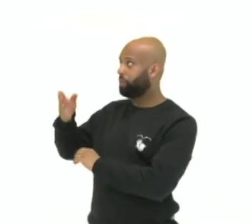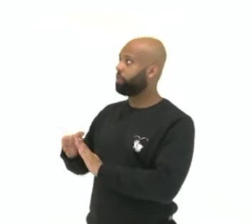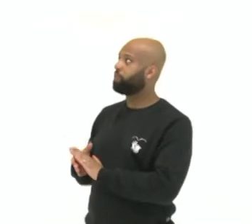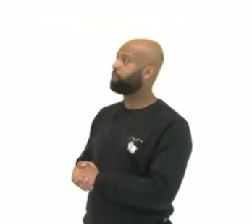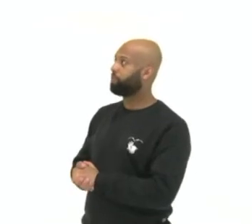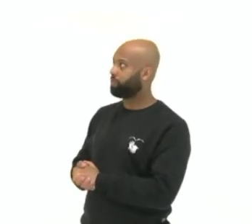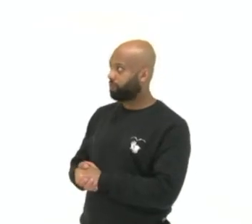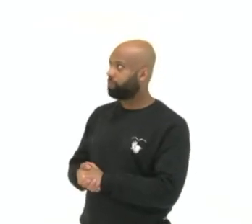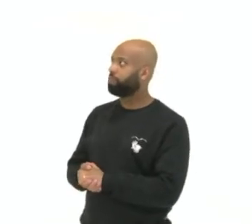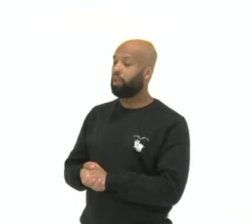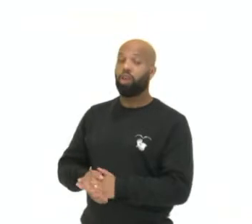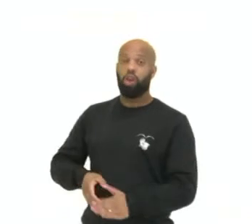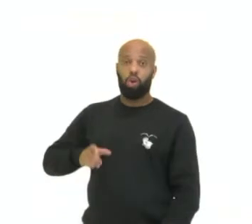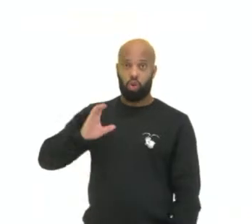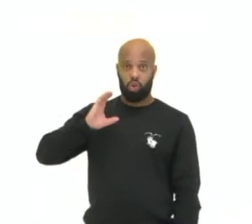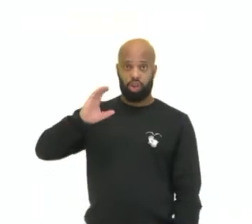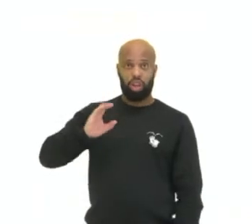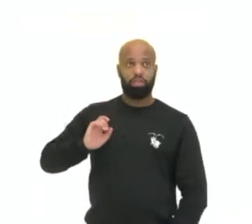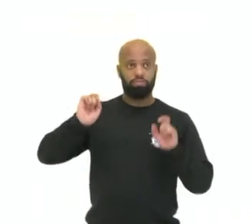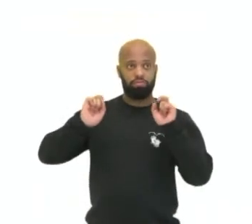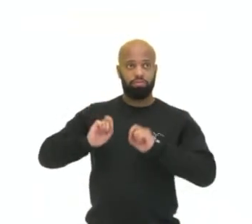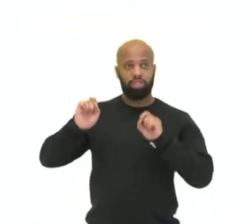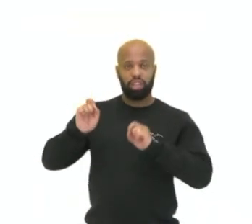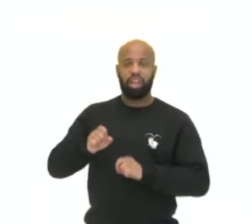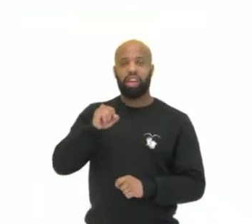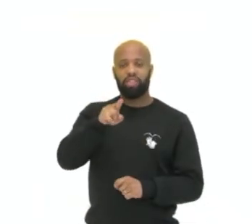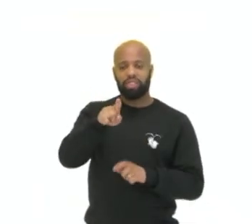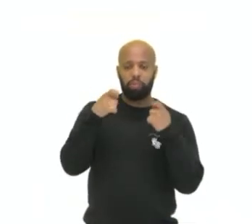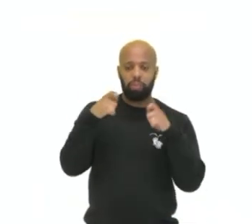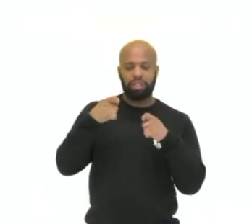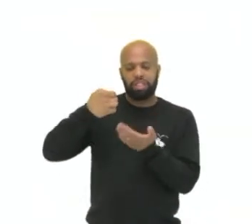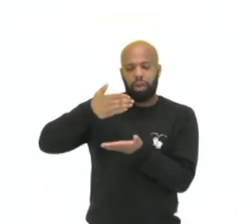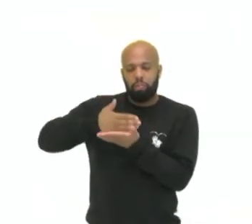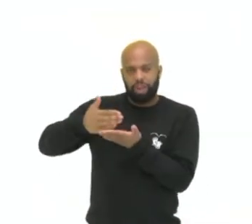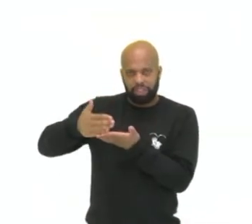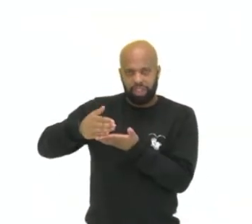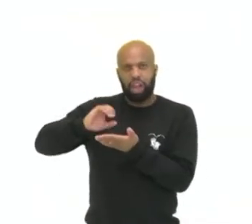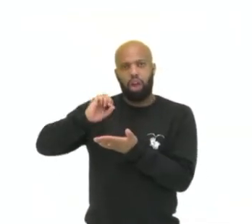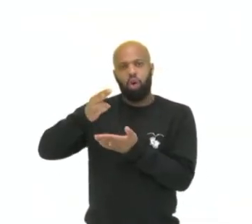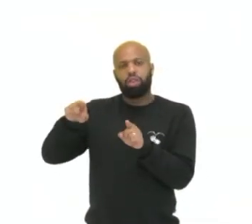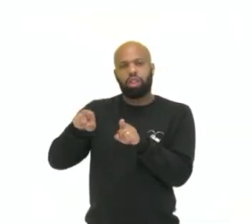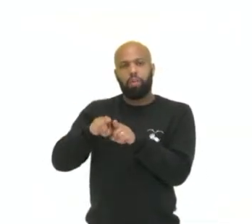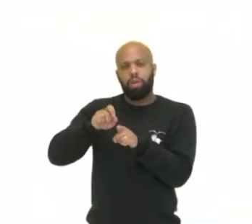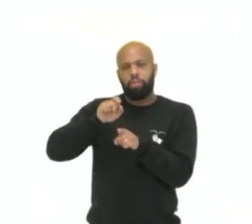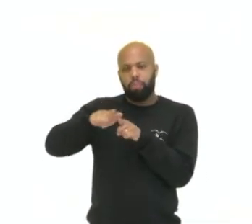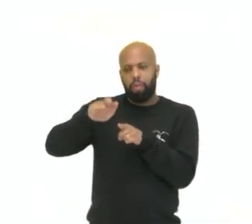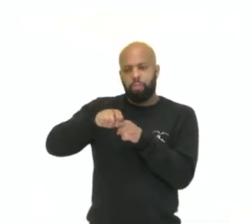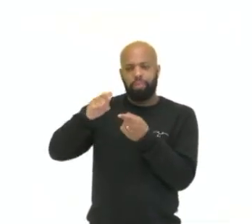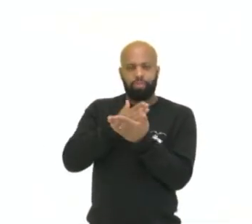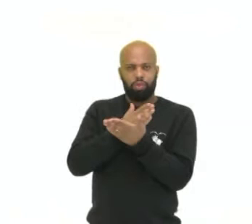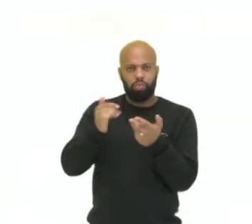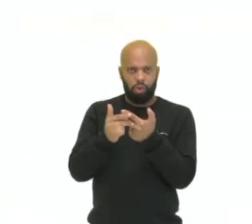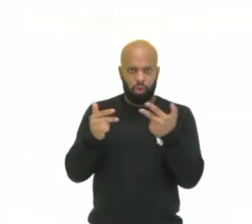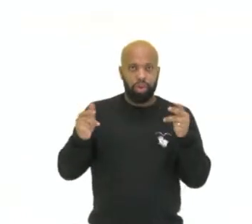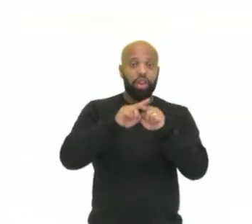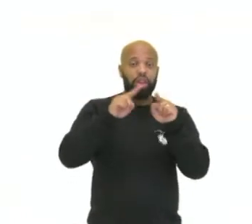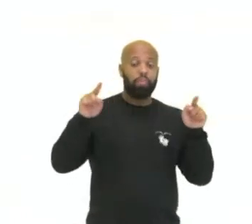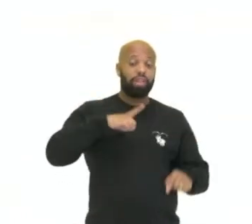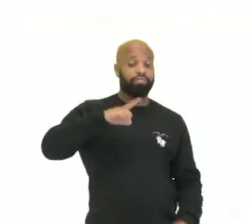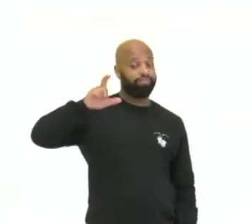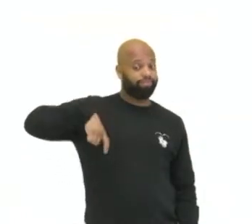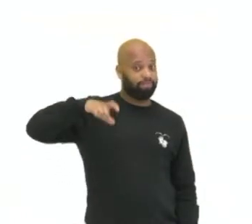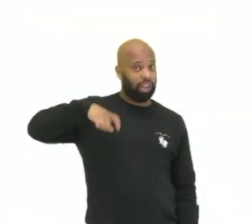O crédito é uma boa opção para quem precisa parcelar ou financiar alguma compra. Porém, os